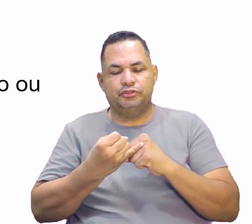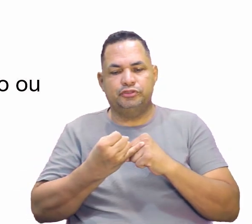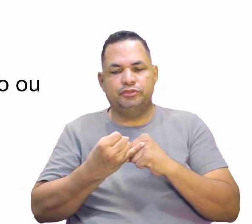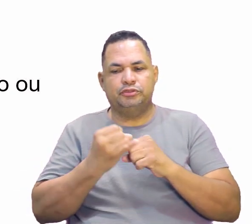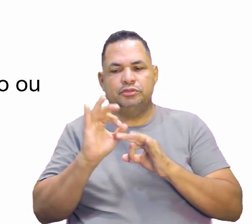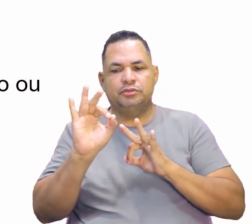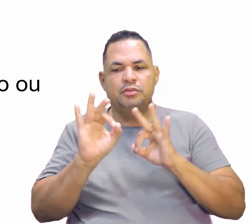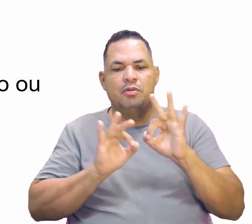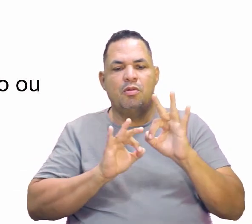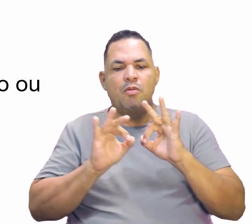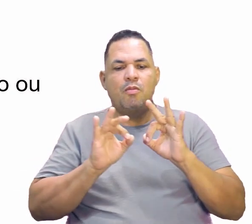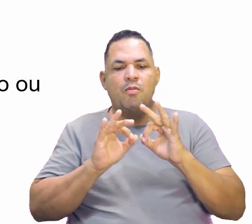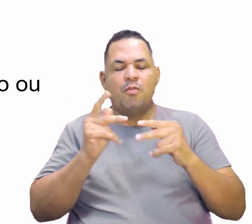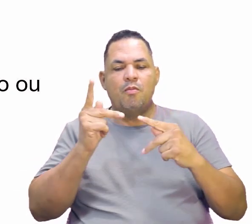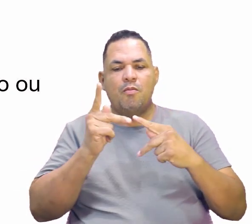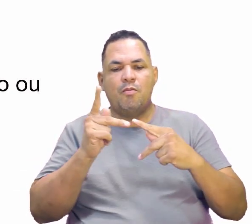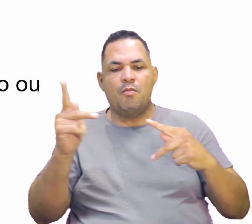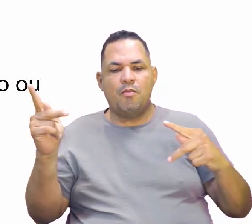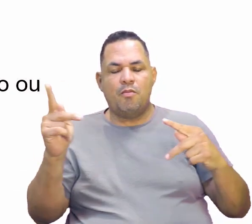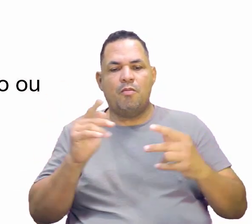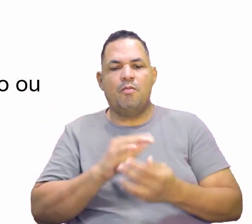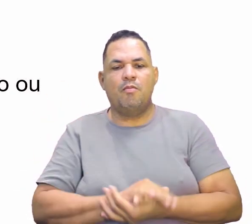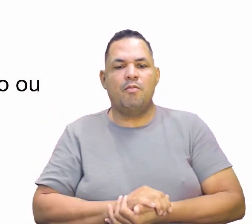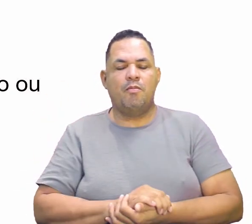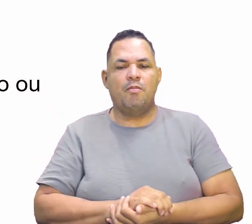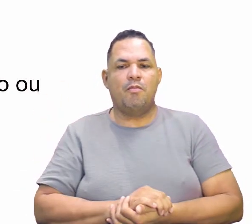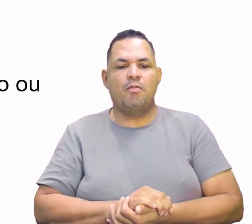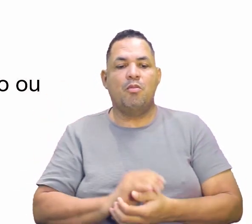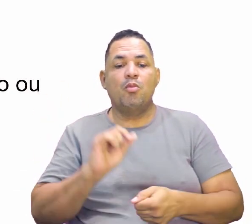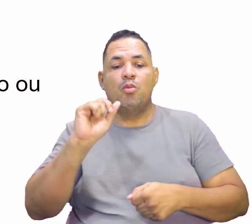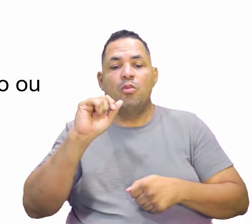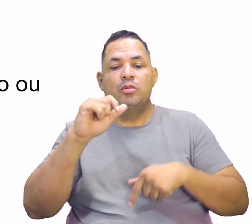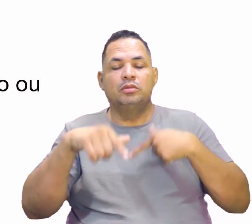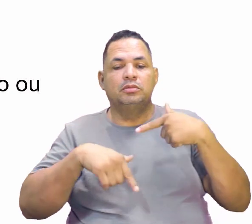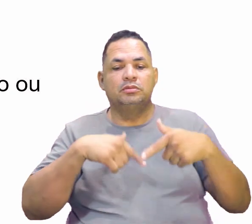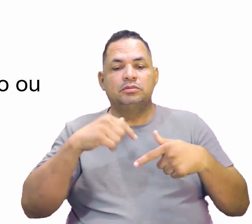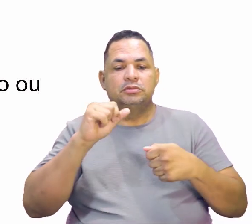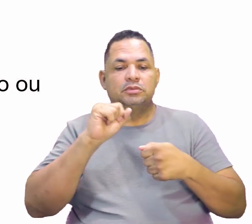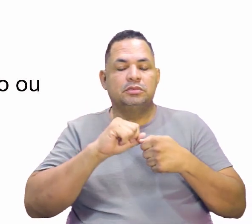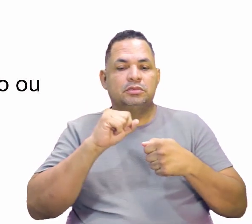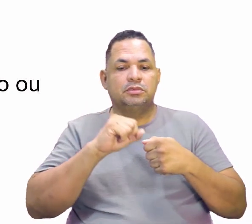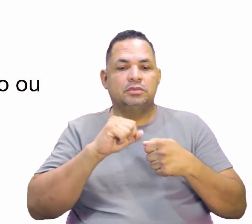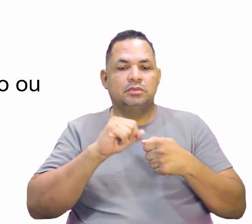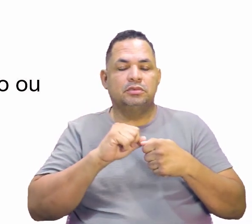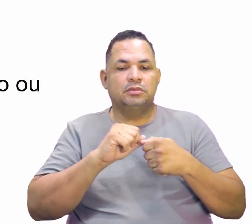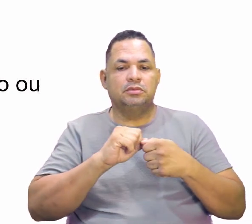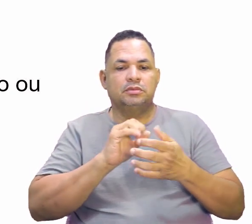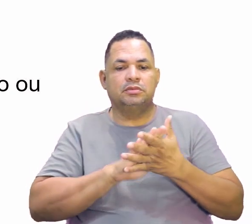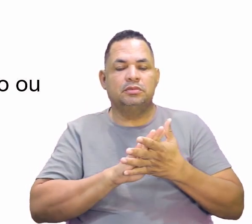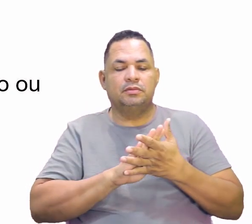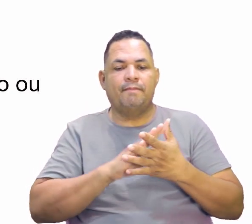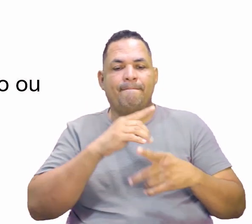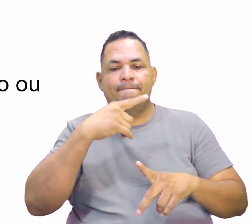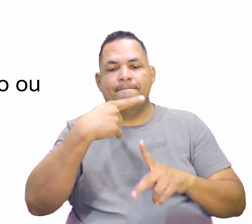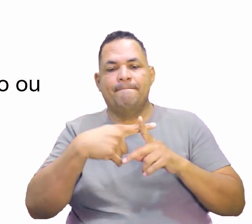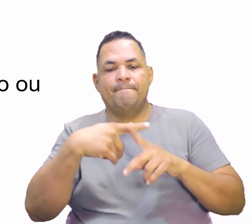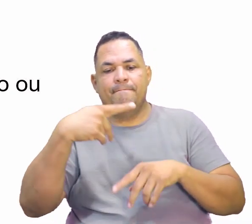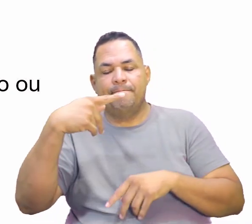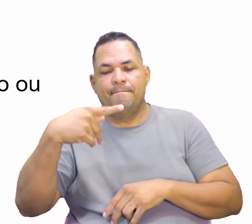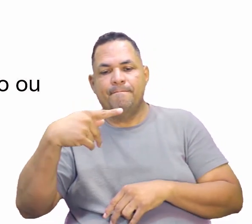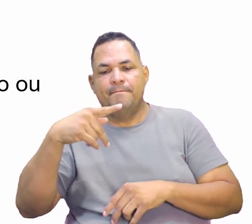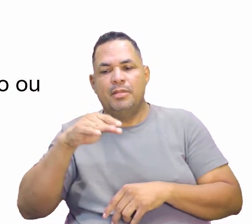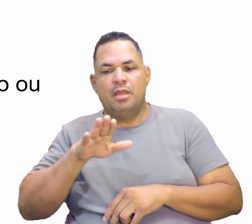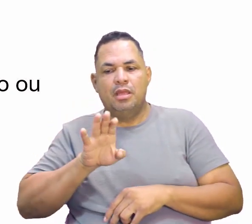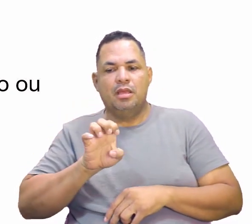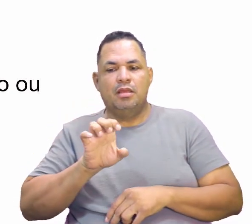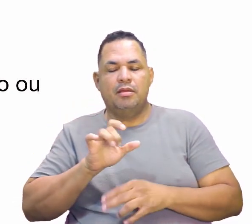Então, apareceu tanto PO quanto PS. A ação mais PO, a ação mais PS.